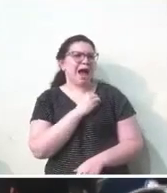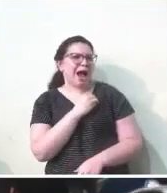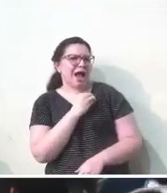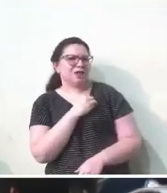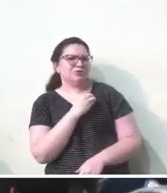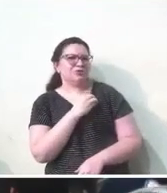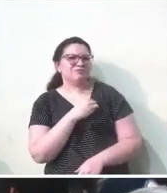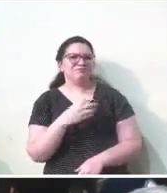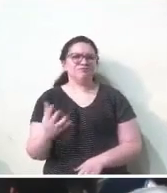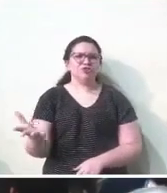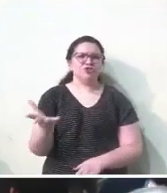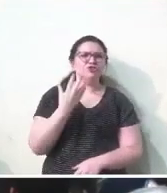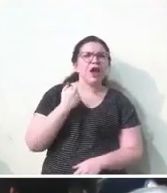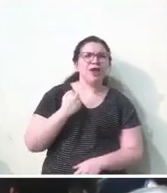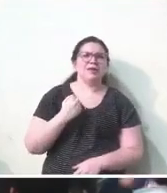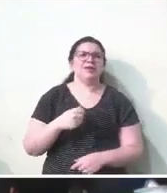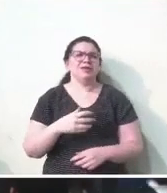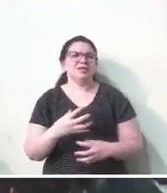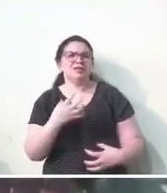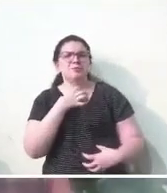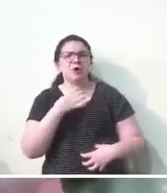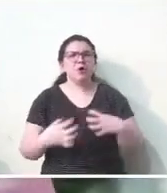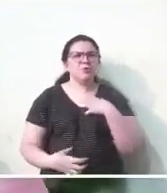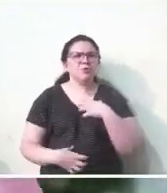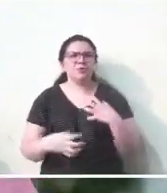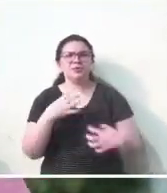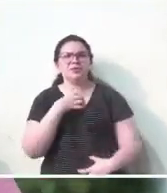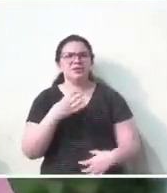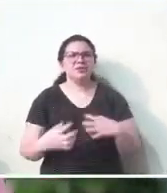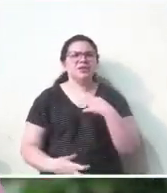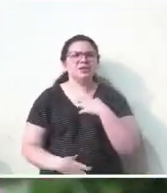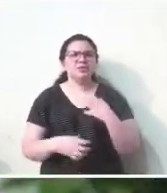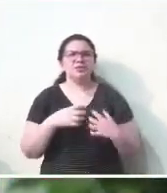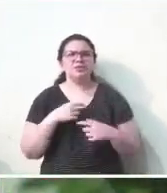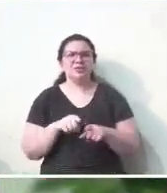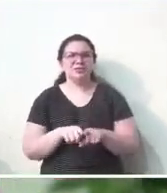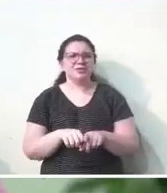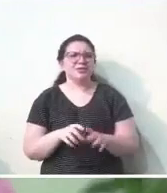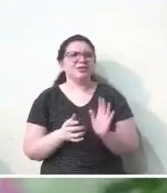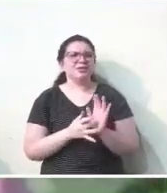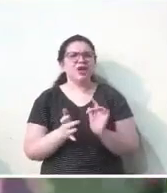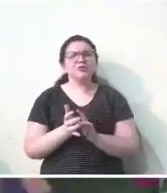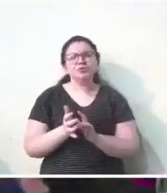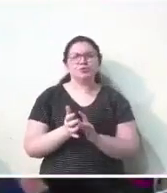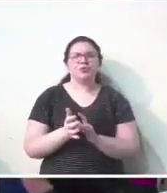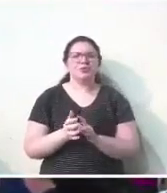nada. Ele pegou, ele é santo, ele é justo, me venceu, me venceu, me venceu.